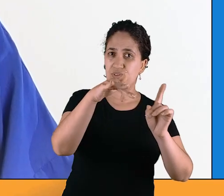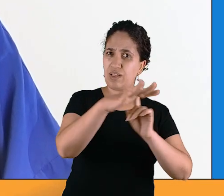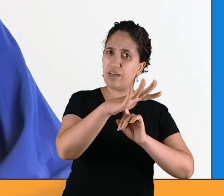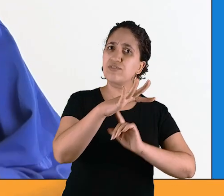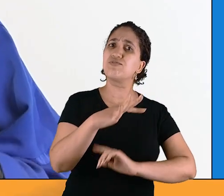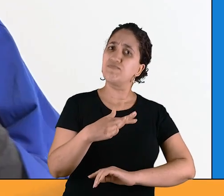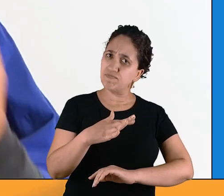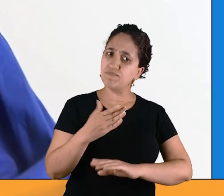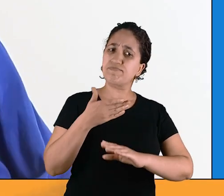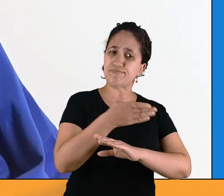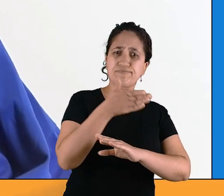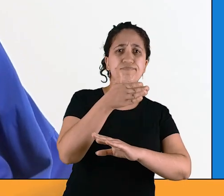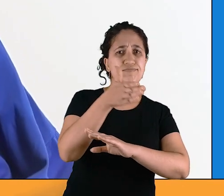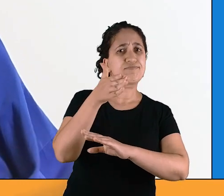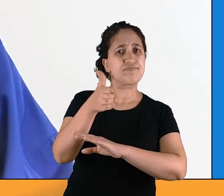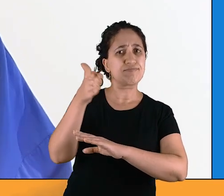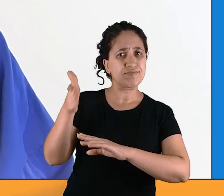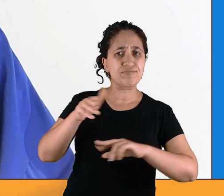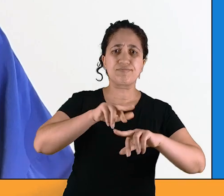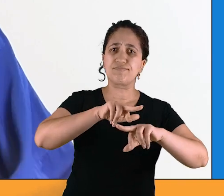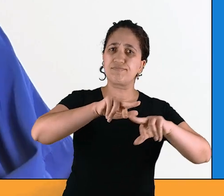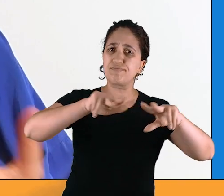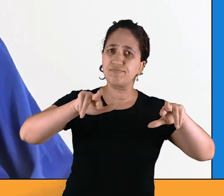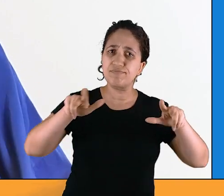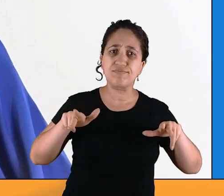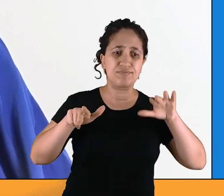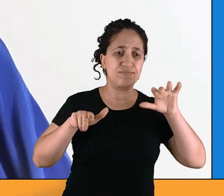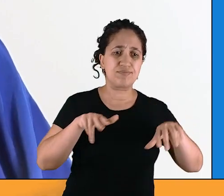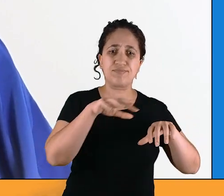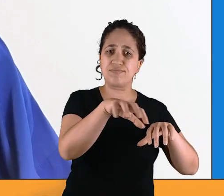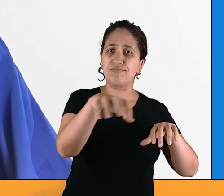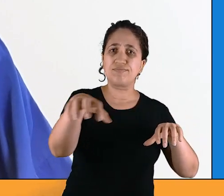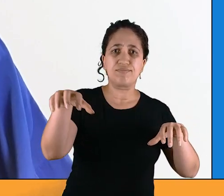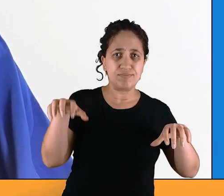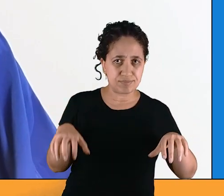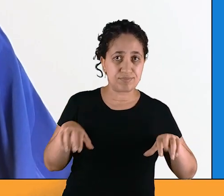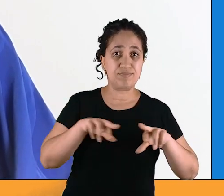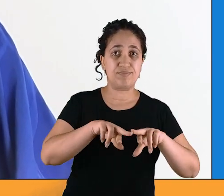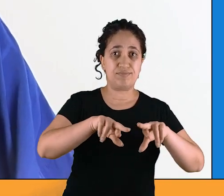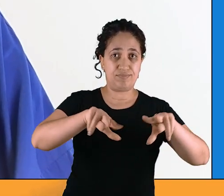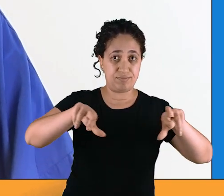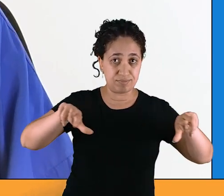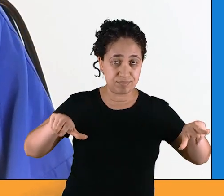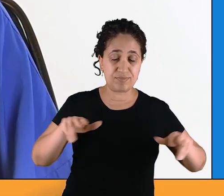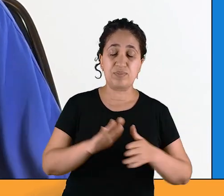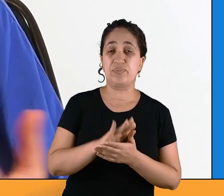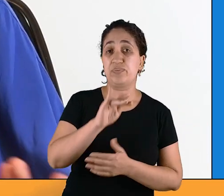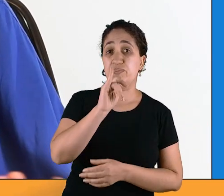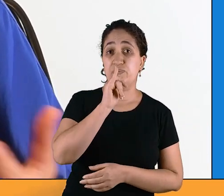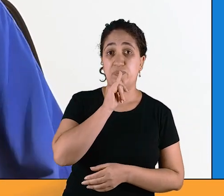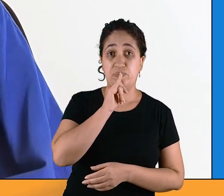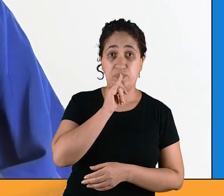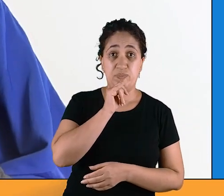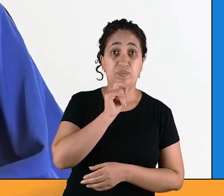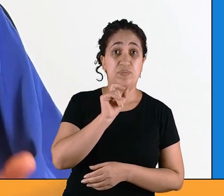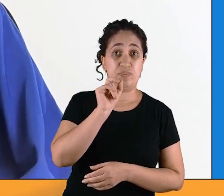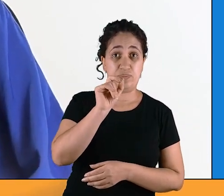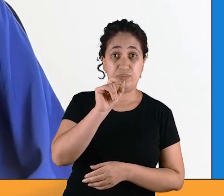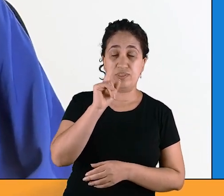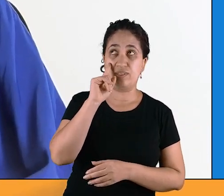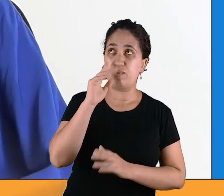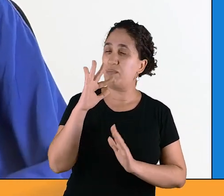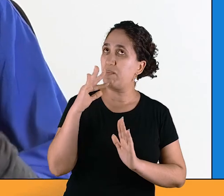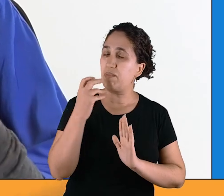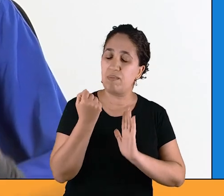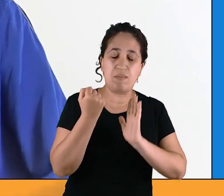dia mais presentes em todas as esferas, né, em todas as áreas de atuação. Então, por exemplo, né, um marco que